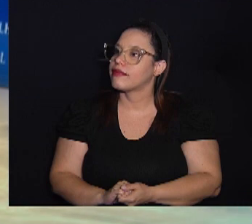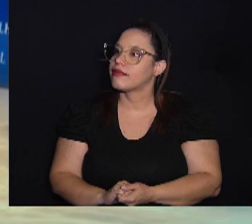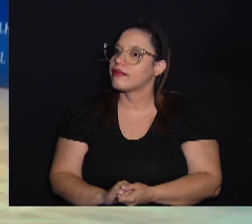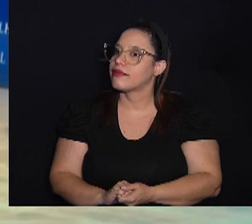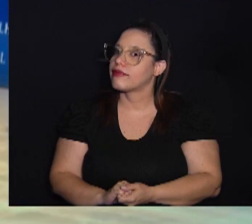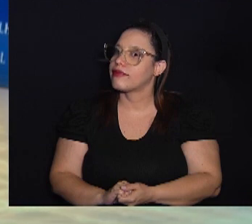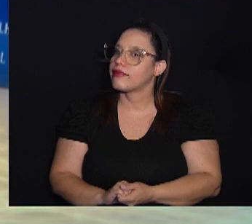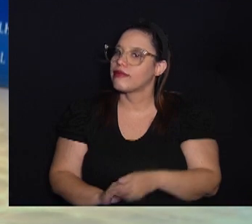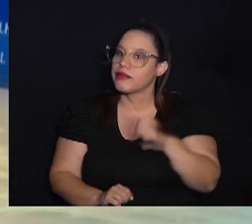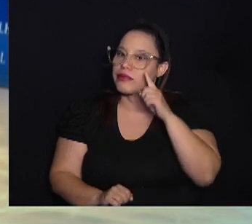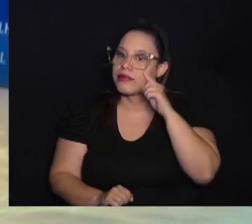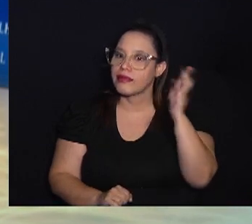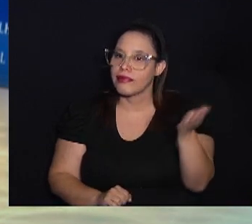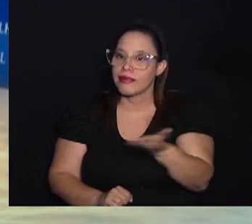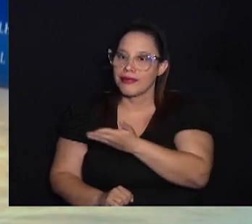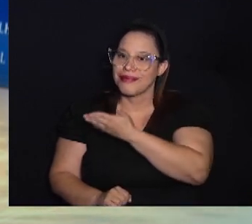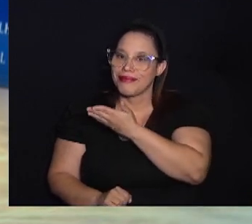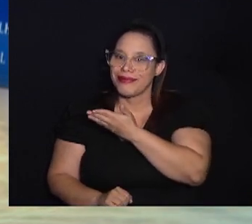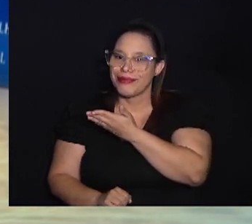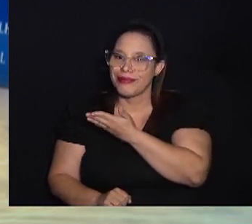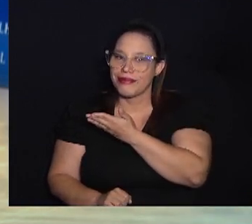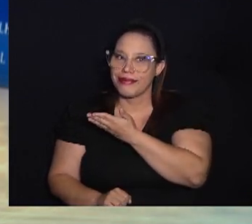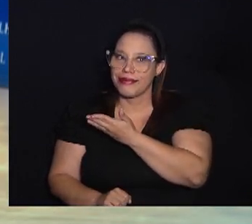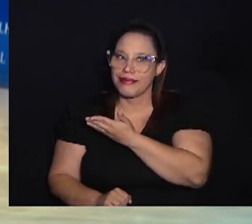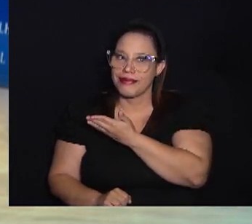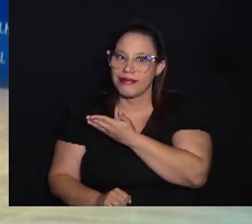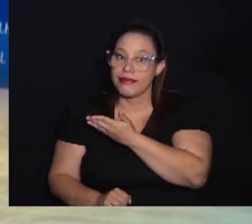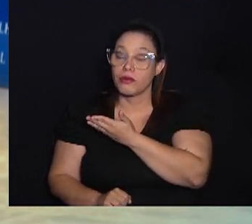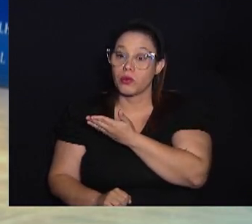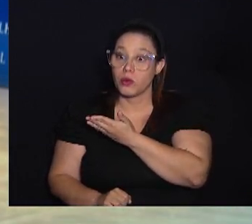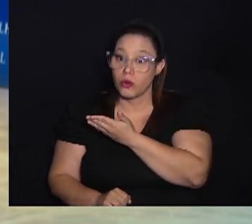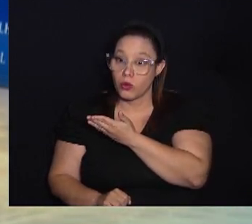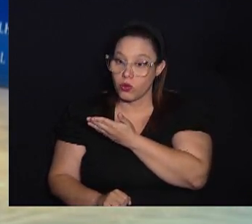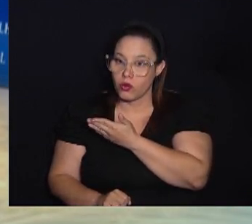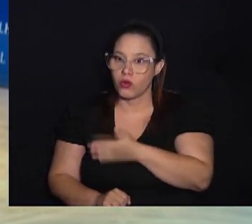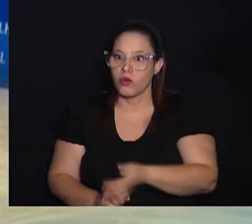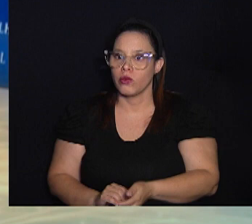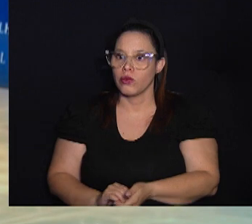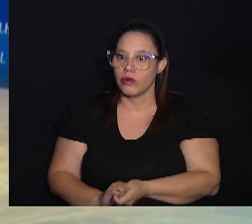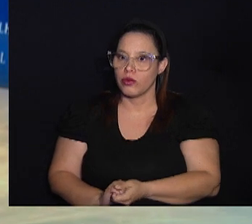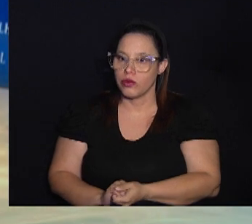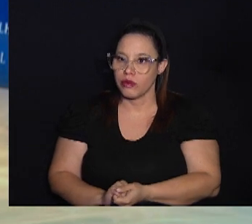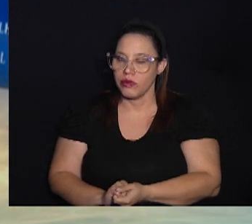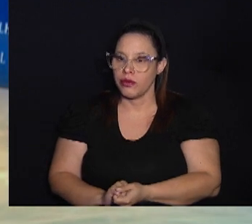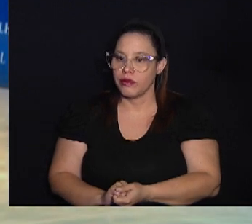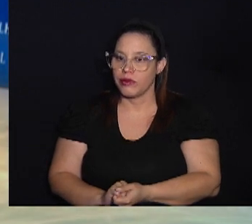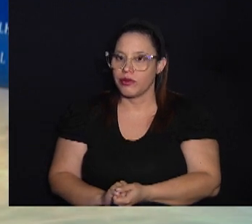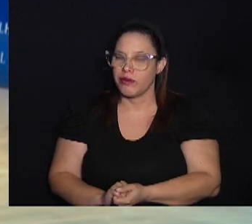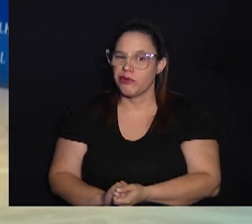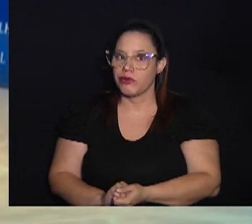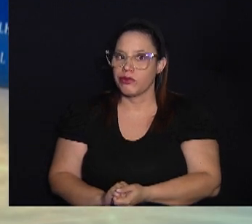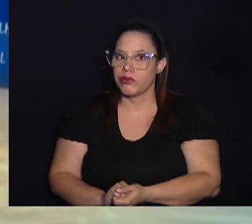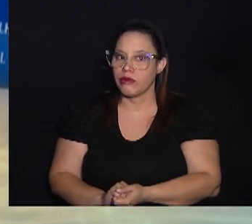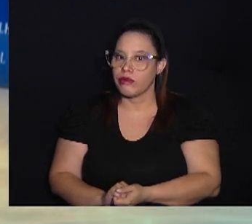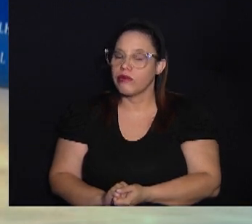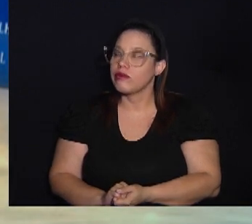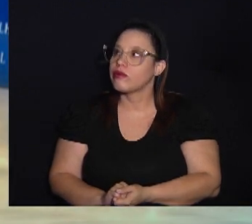Há vagas para açougueiro, ajudante de cozinha, ajudante de